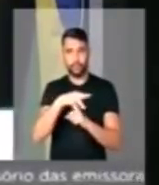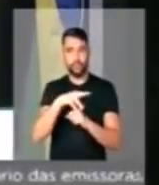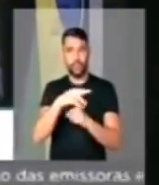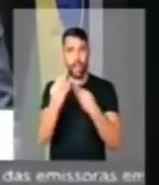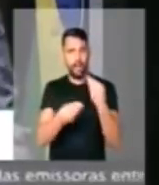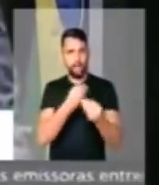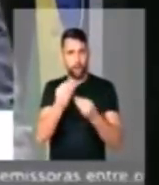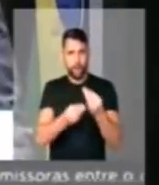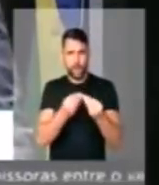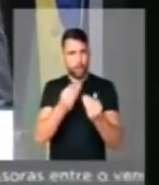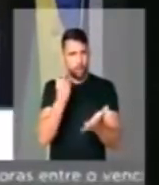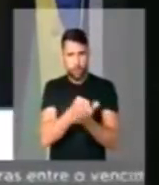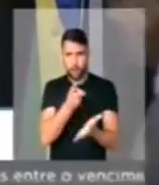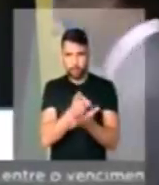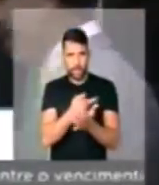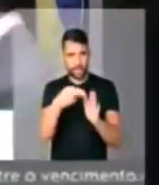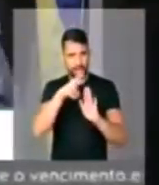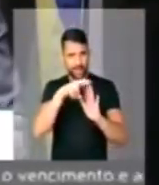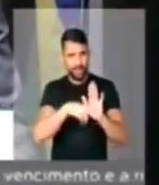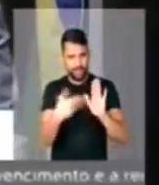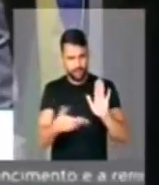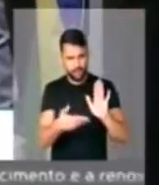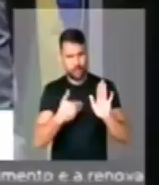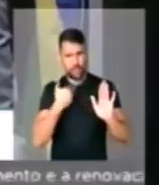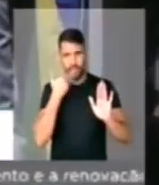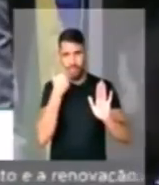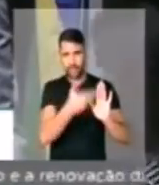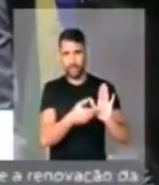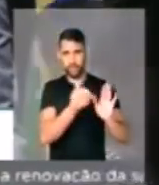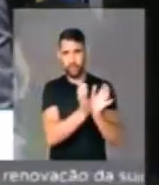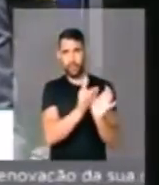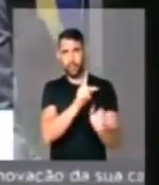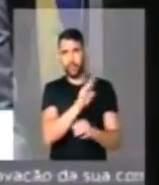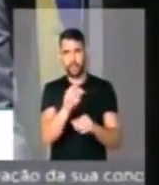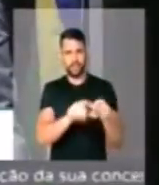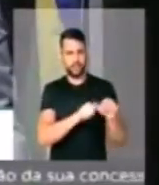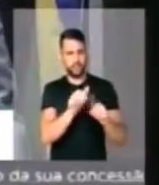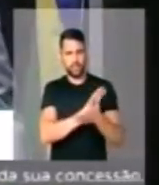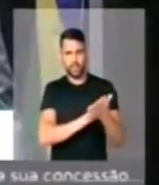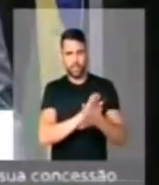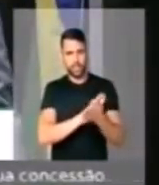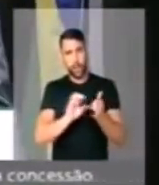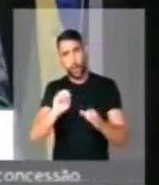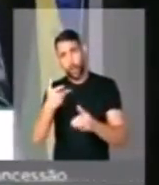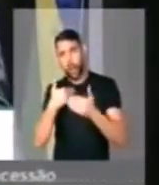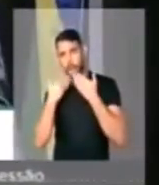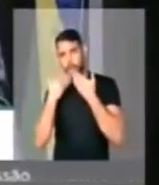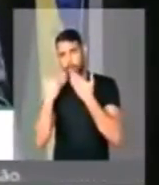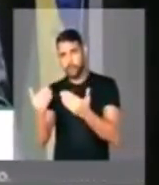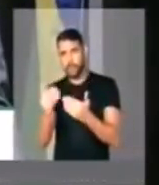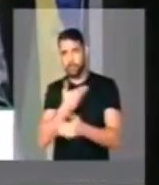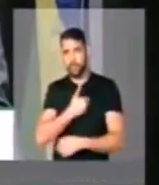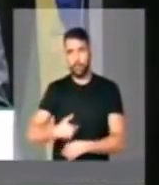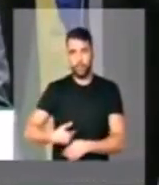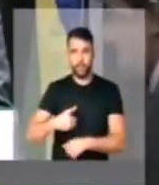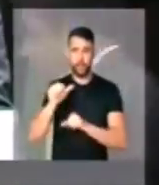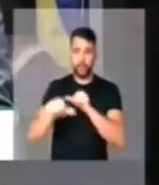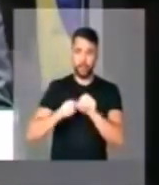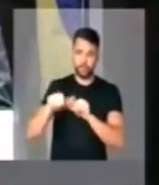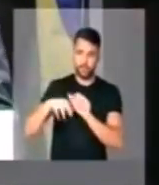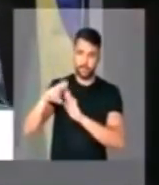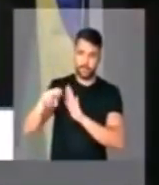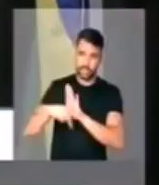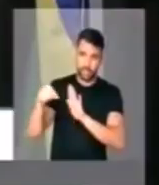no modelo atual, seja ele o defendido pelo PT sem modificações, ou seja aquele apresentado pelo governo com as